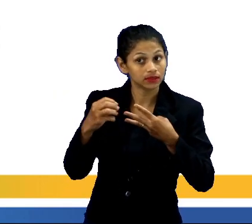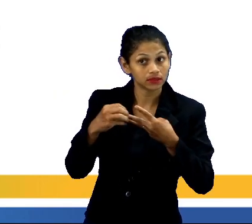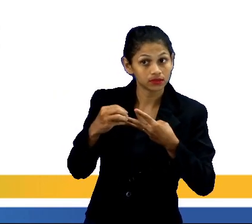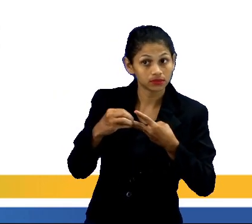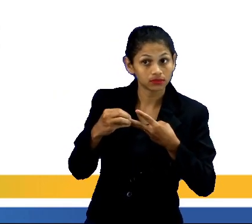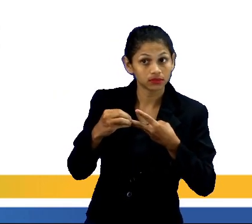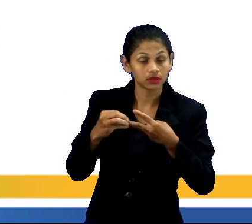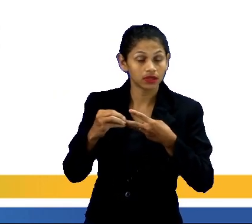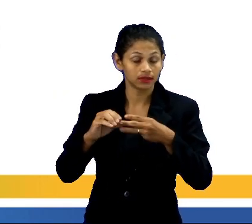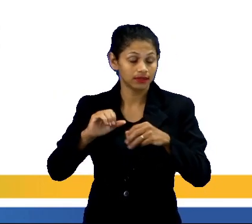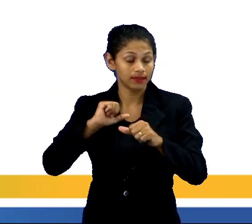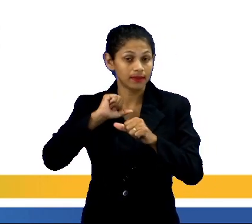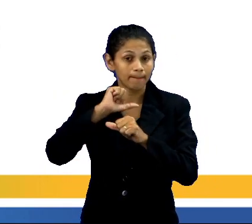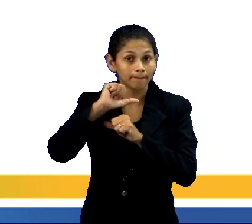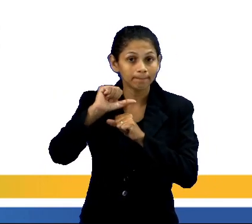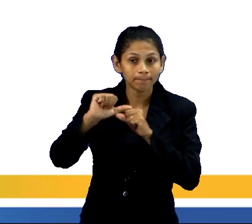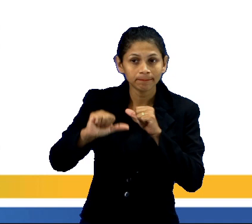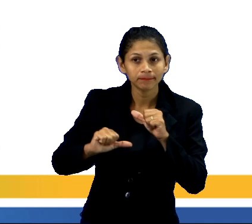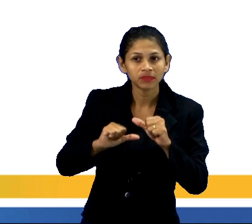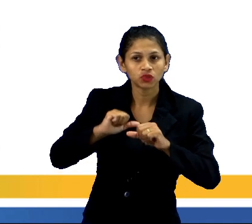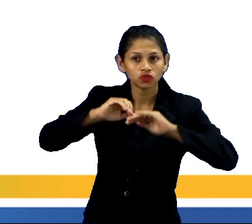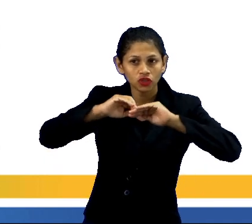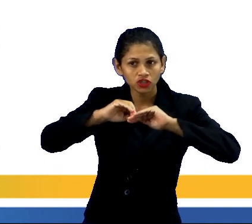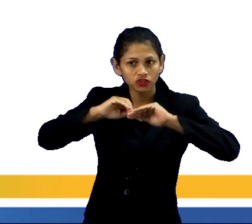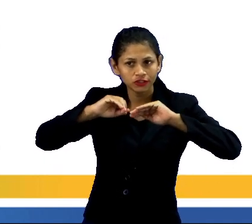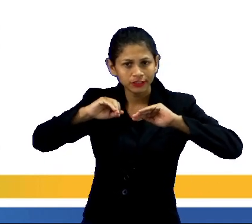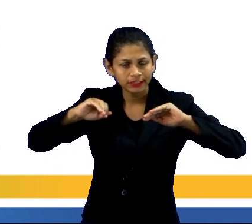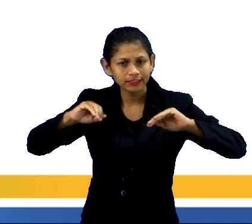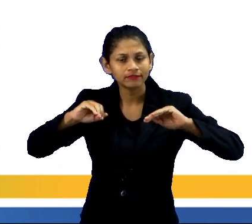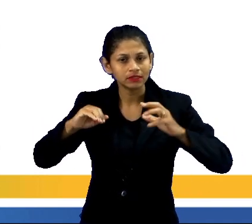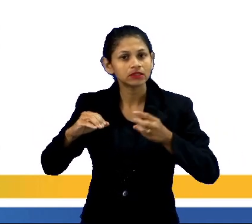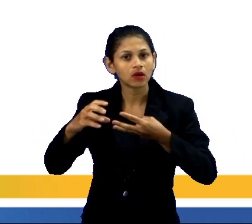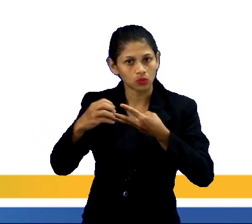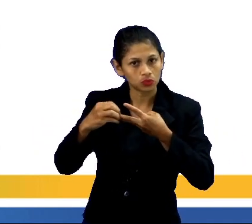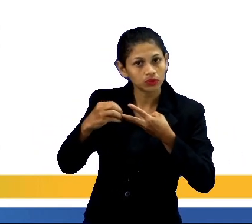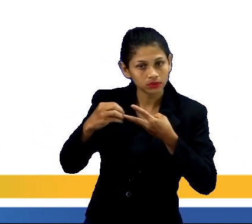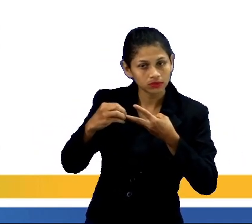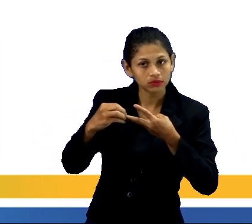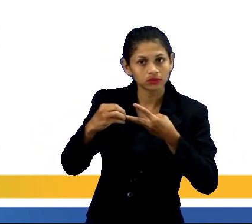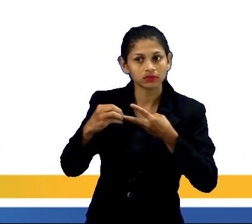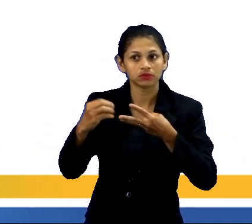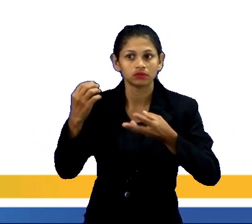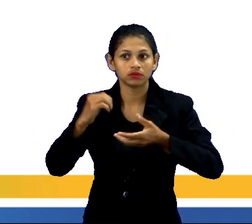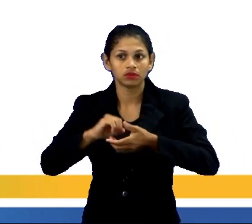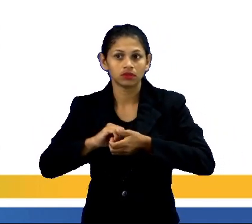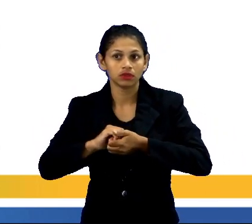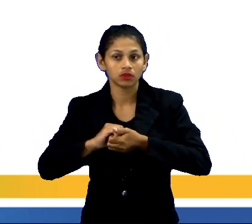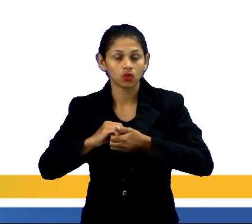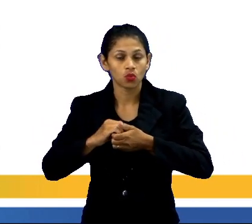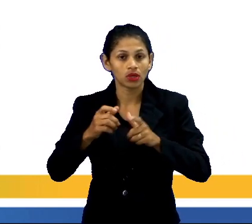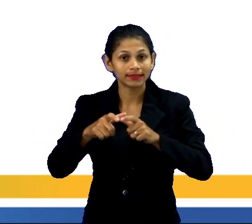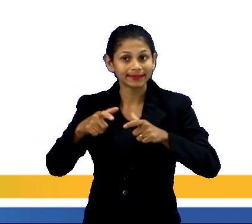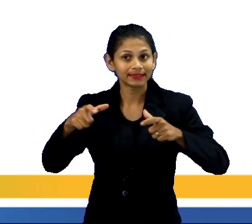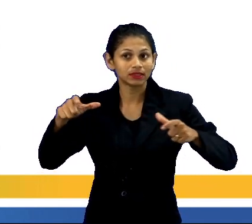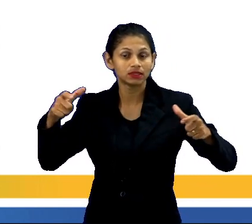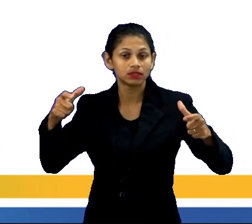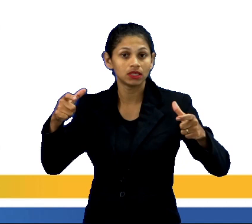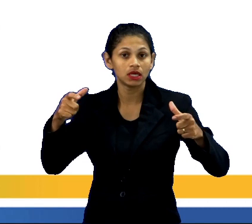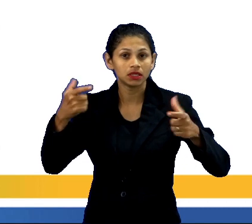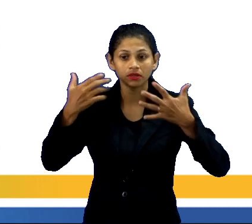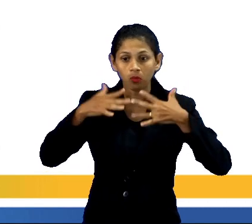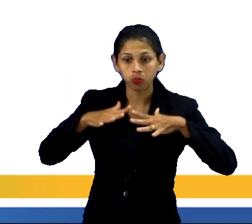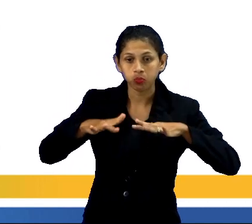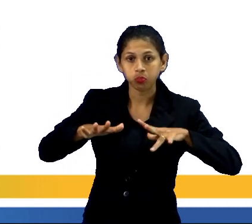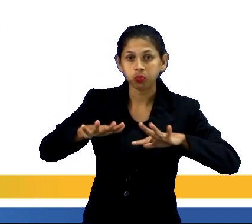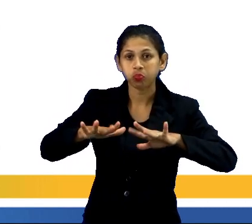por divisão celular. Então essas células normais elas crescem e se reproduzem. Elas vão duplicar ali o